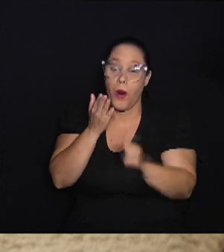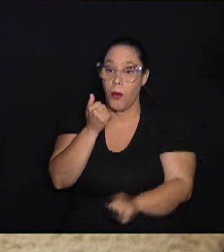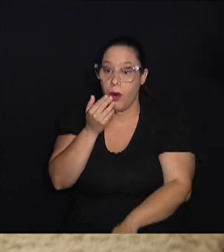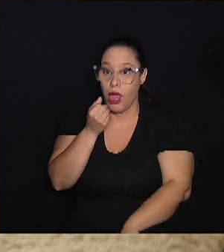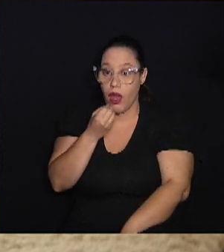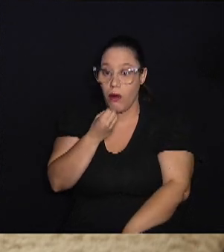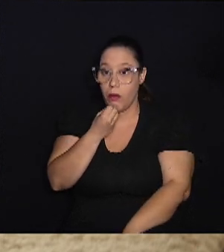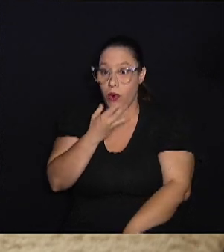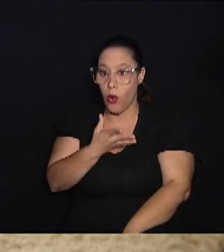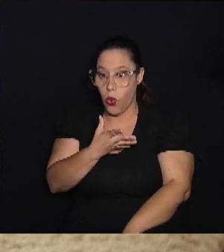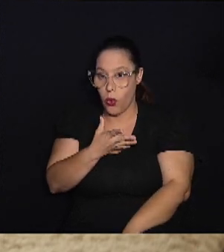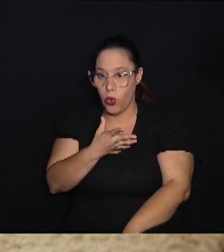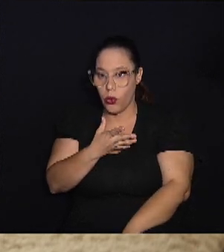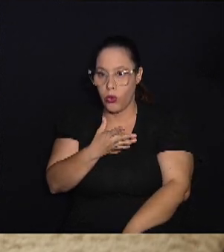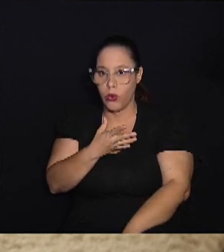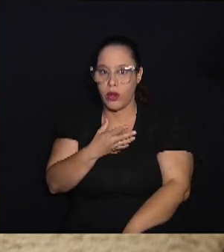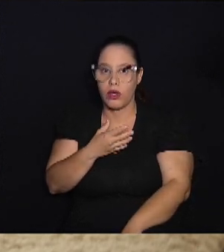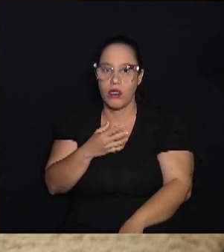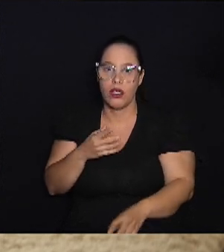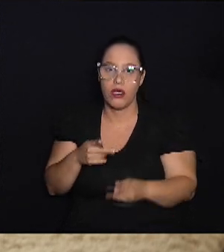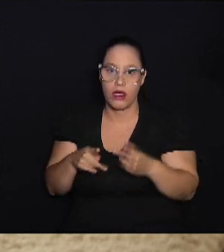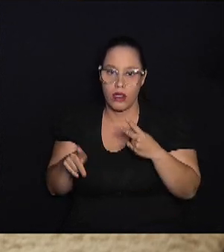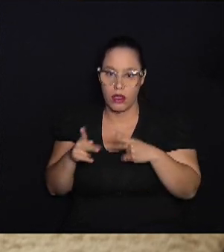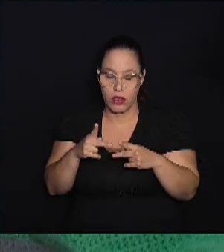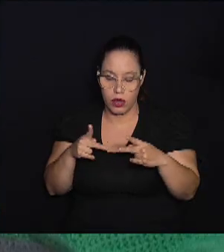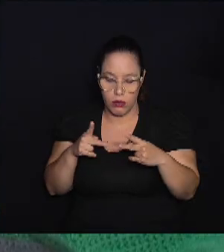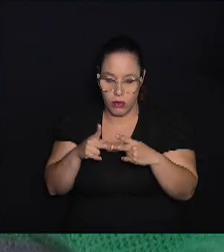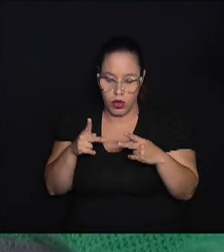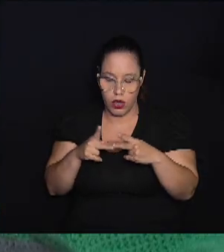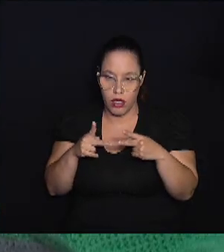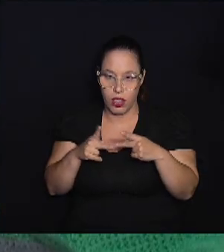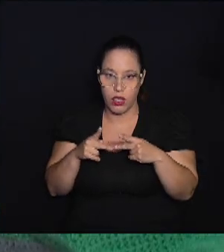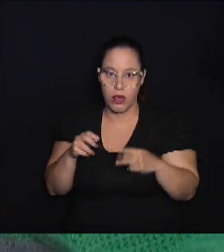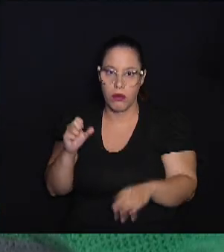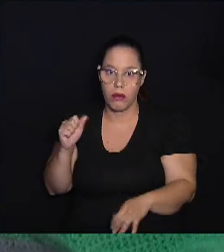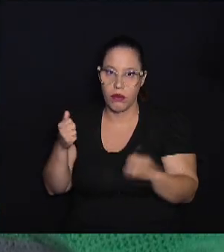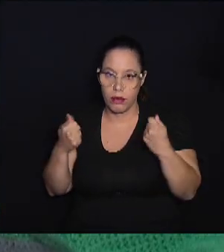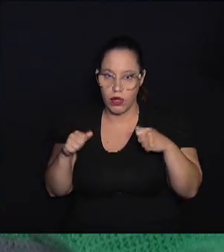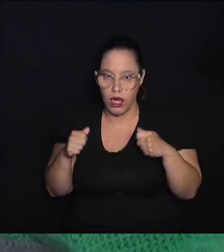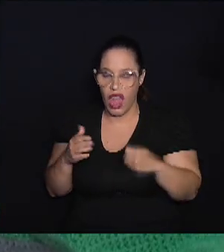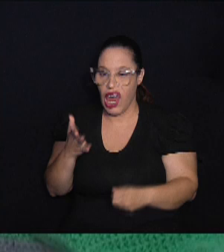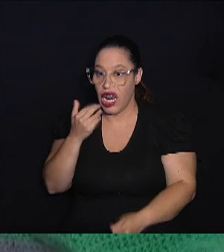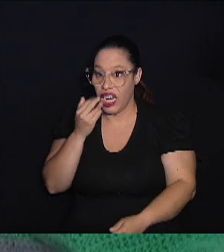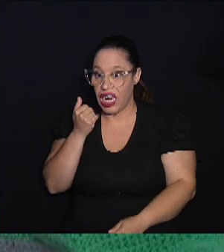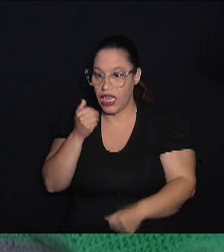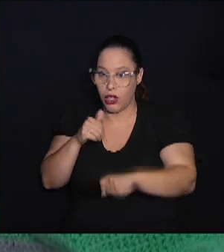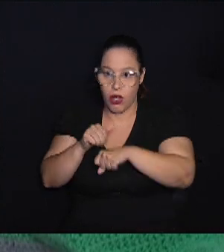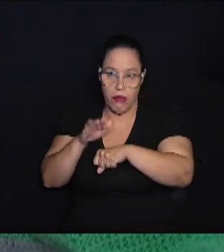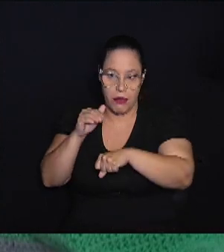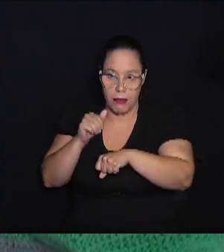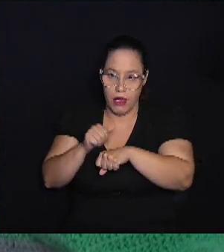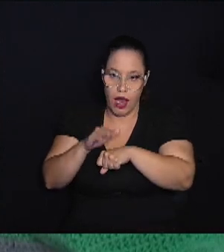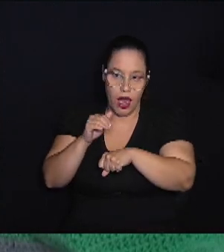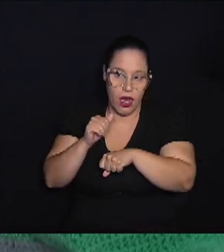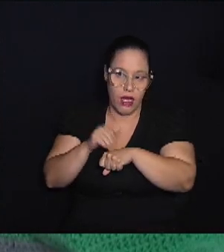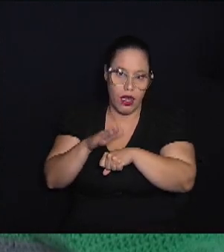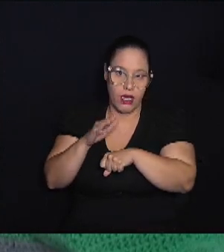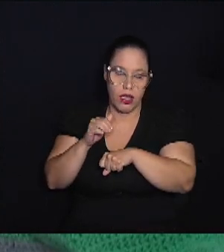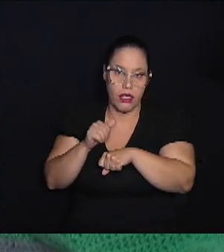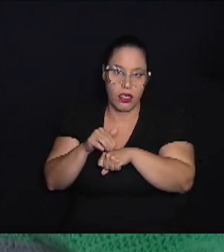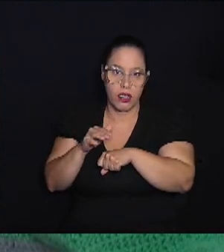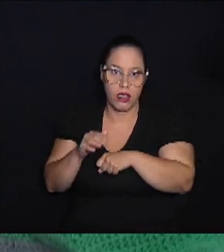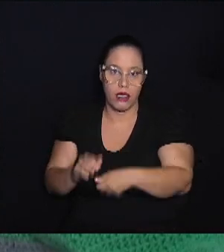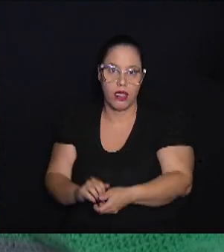mais calórica e rica em proteínas também é necessária. Eles comem mais nessa época do frio. O ideal é sempre manter